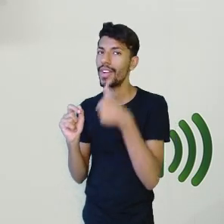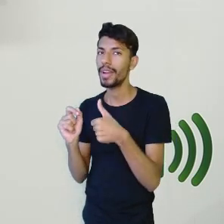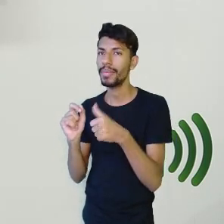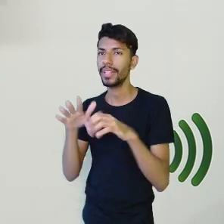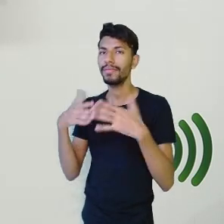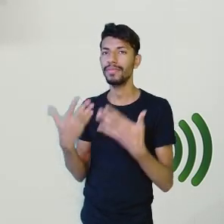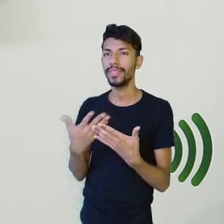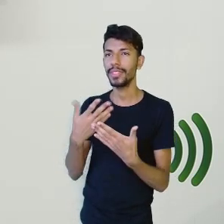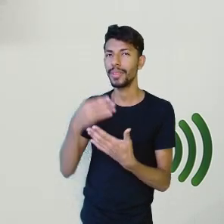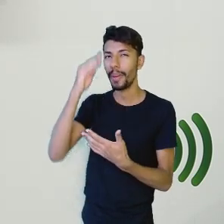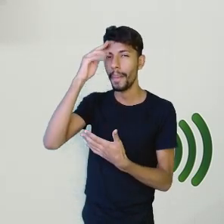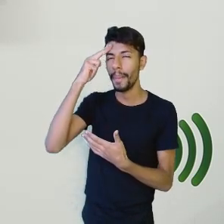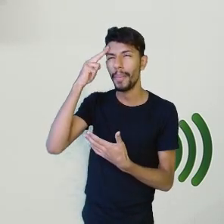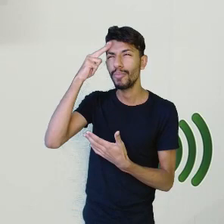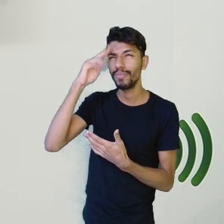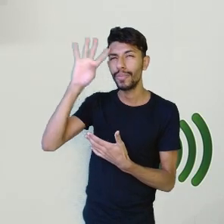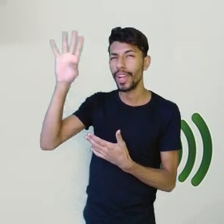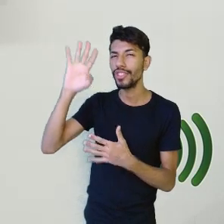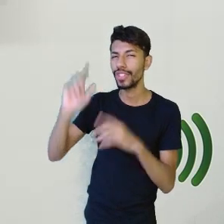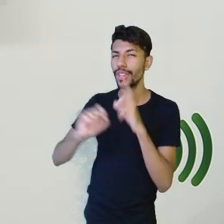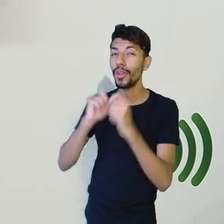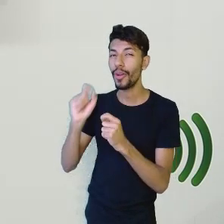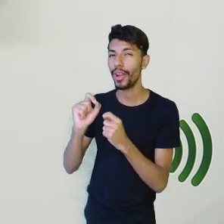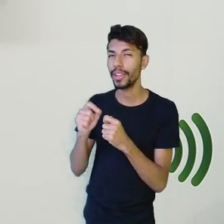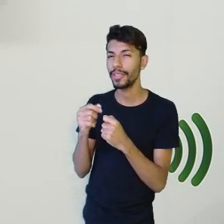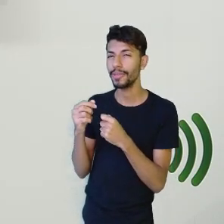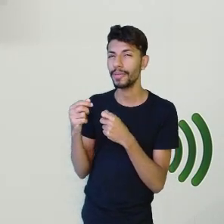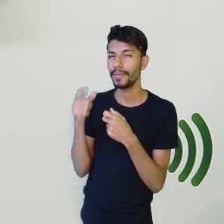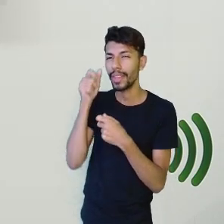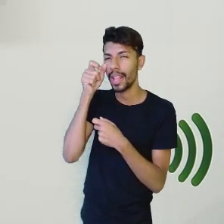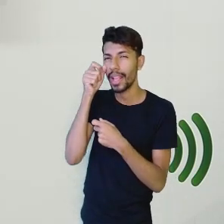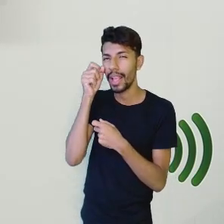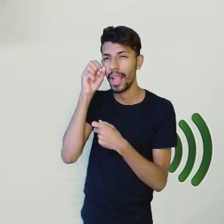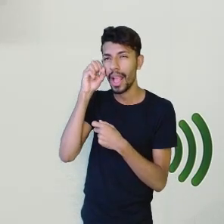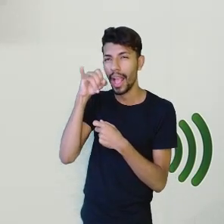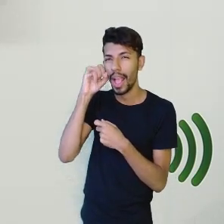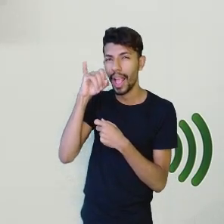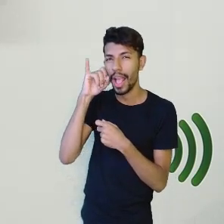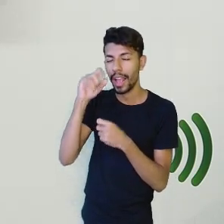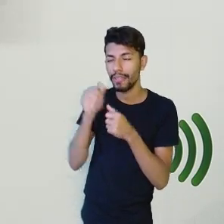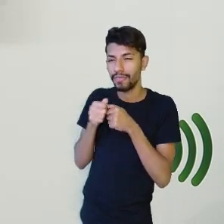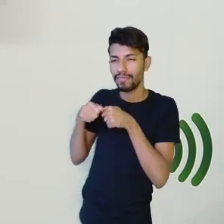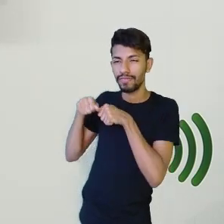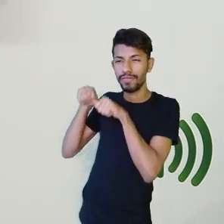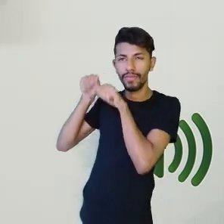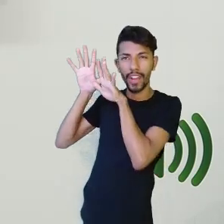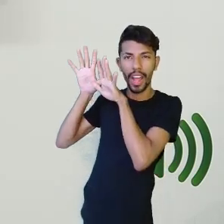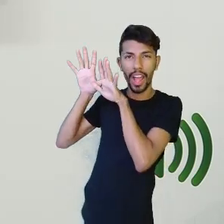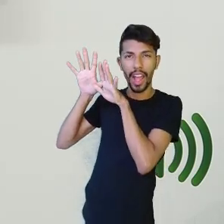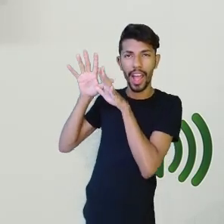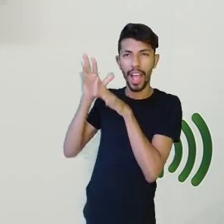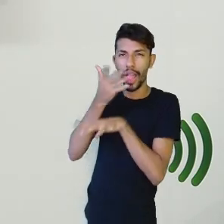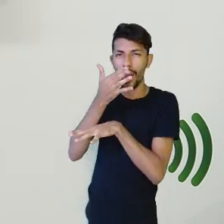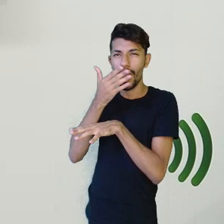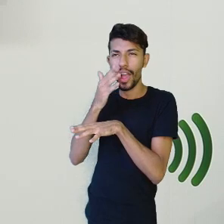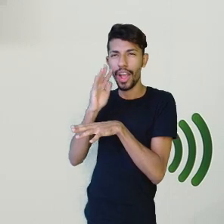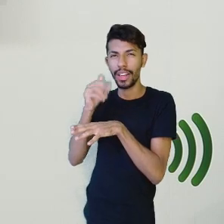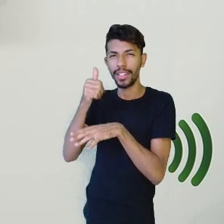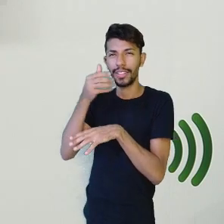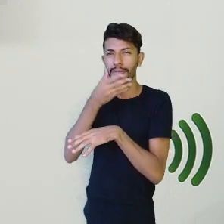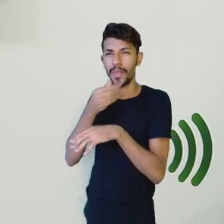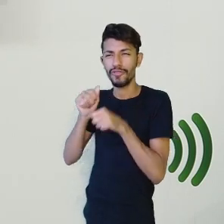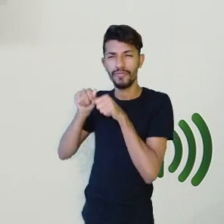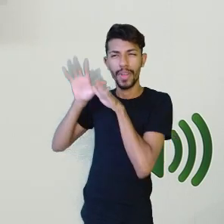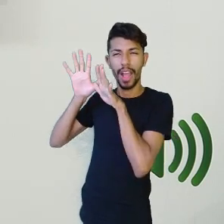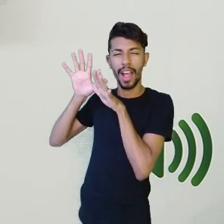paquera dos pavões, né? O pavão chega, se arma todo, fica todo bonitão lá, aí a fêmea olha assim, nossa, que pavão,